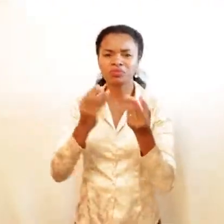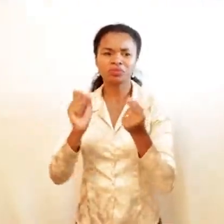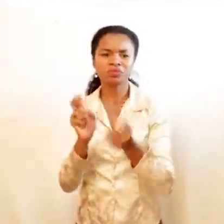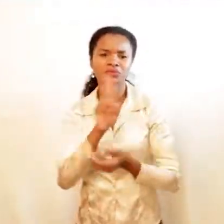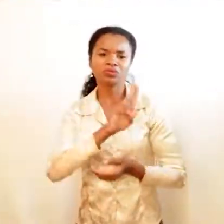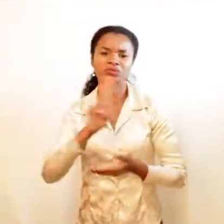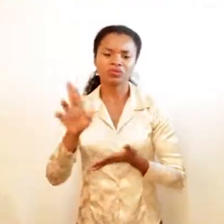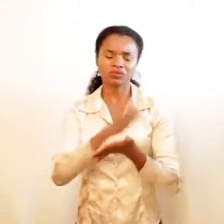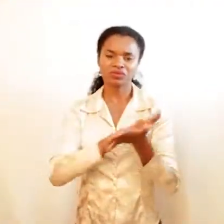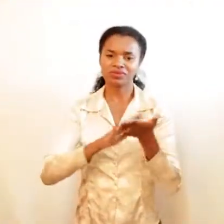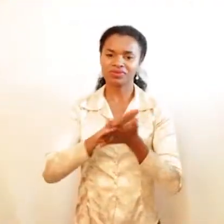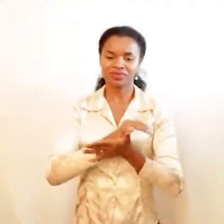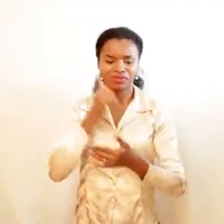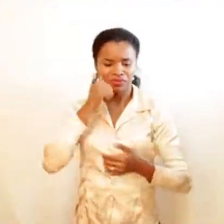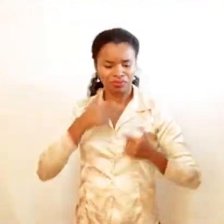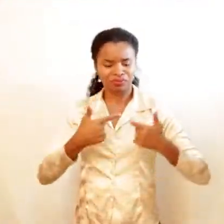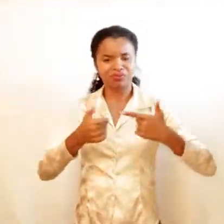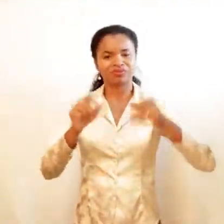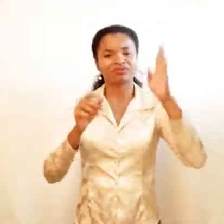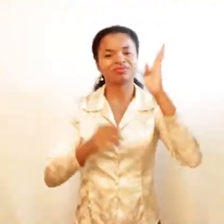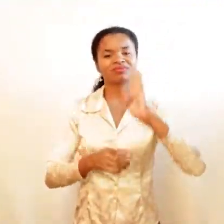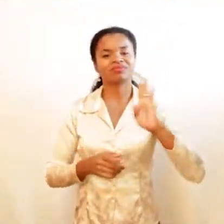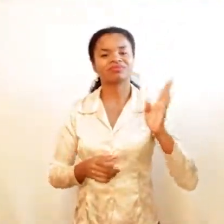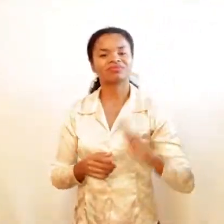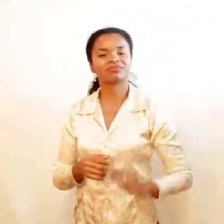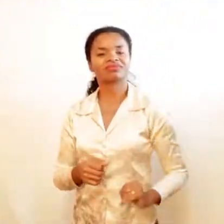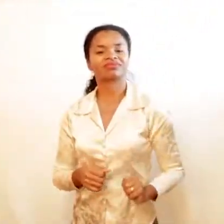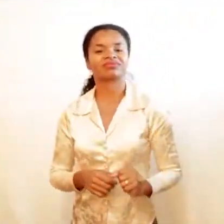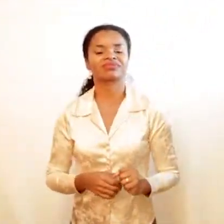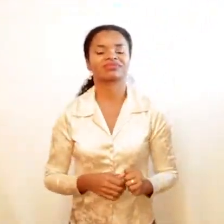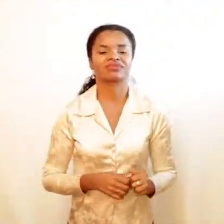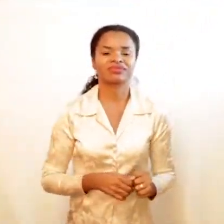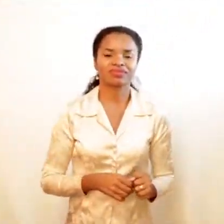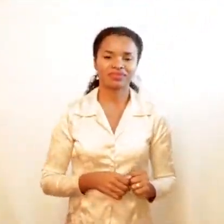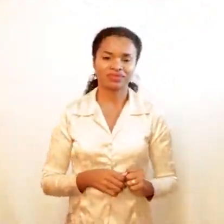trincheiras. Quantas anônimas guerreiras